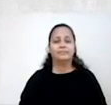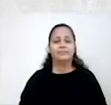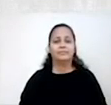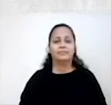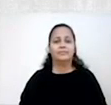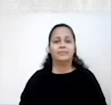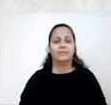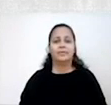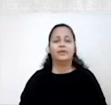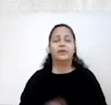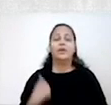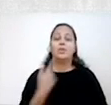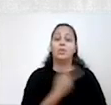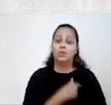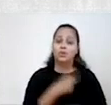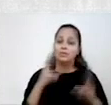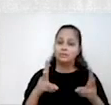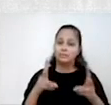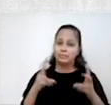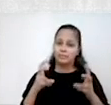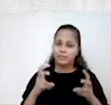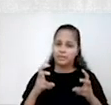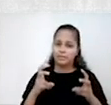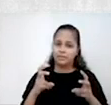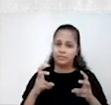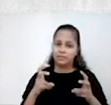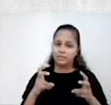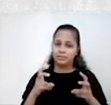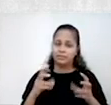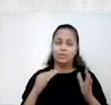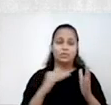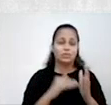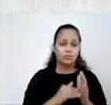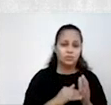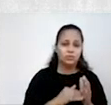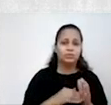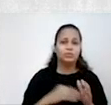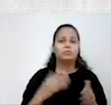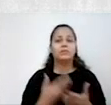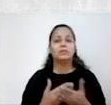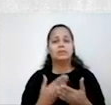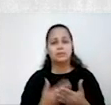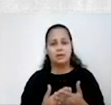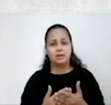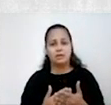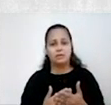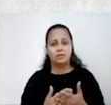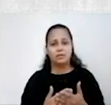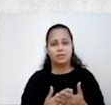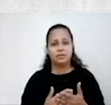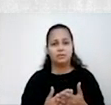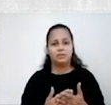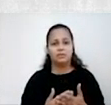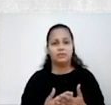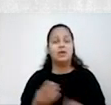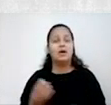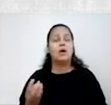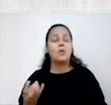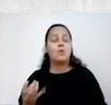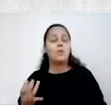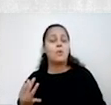Pessoal, então nós percebemos ao longo dessas últimas aulas o quanto